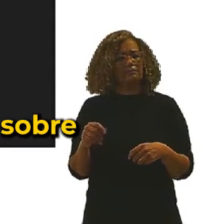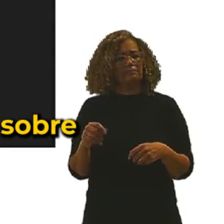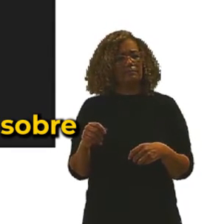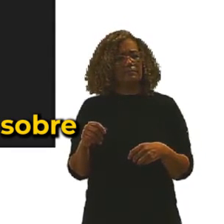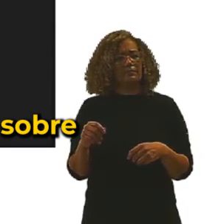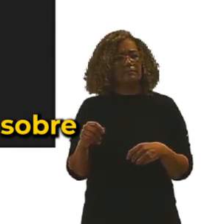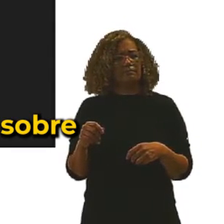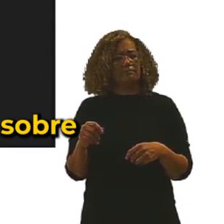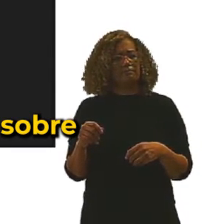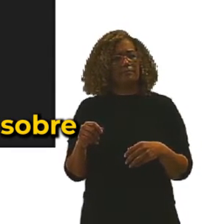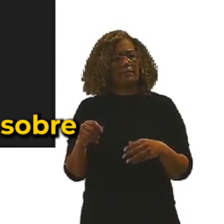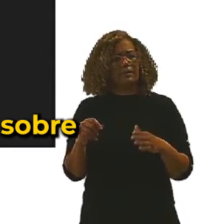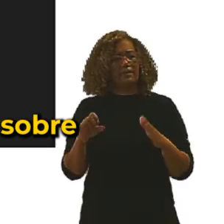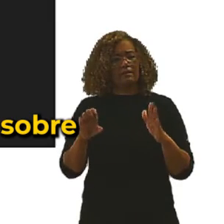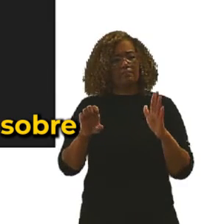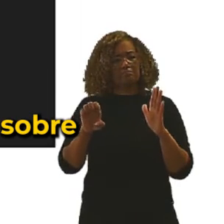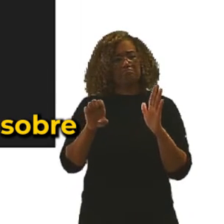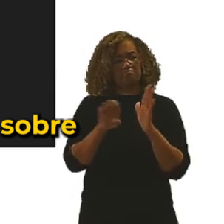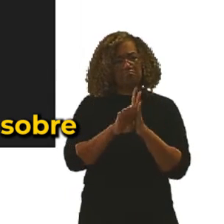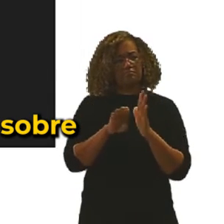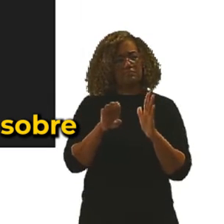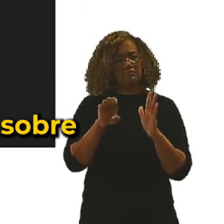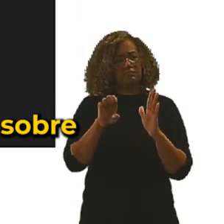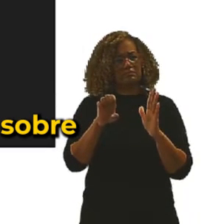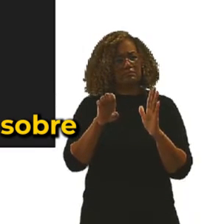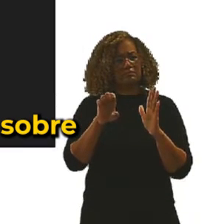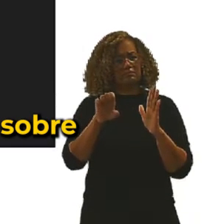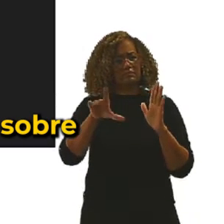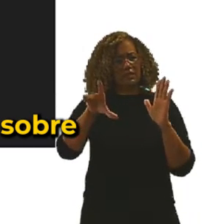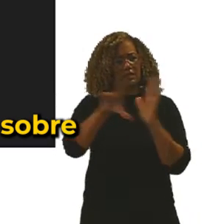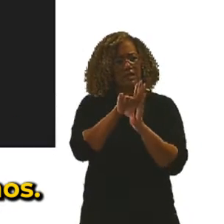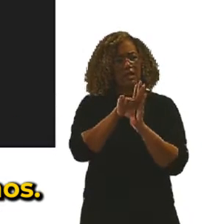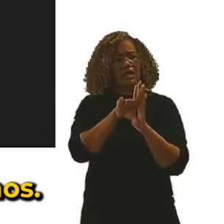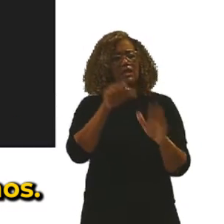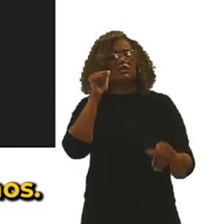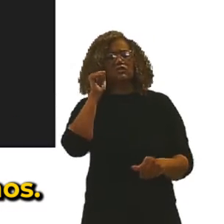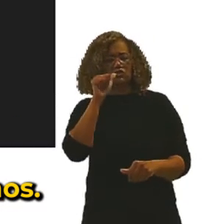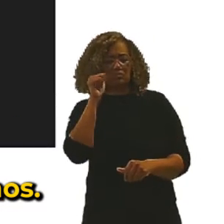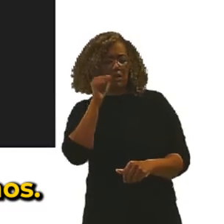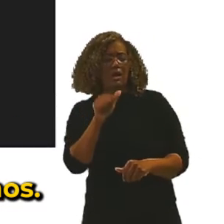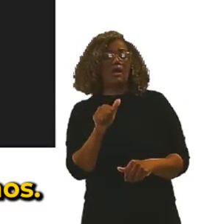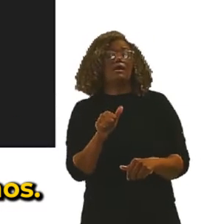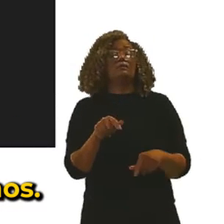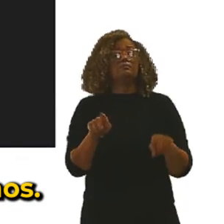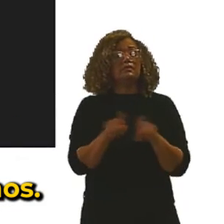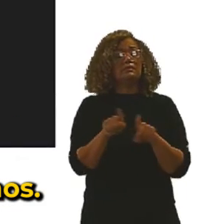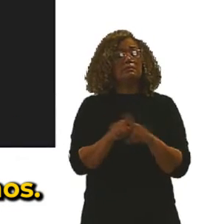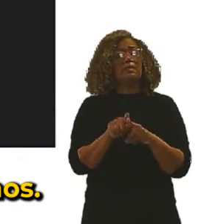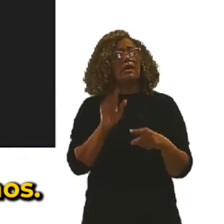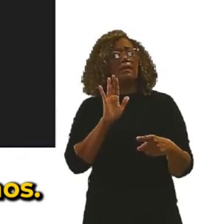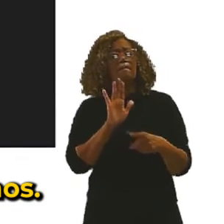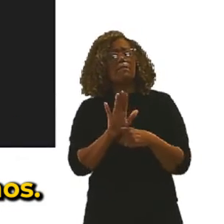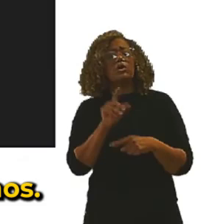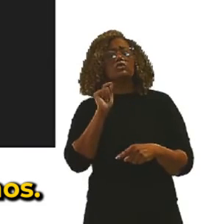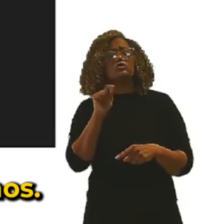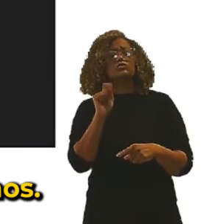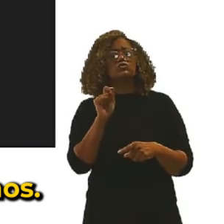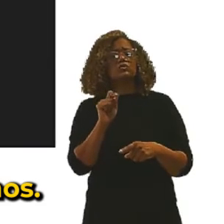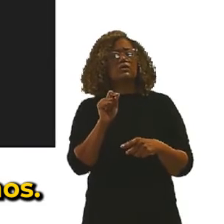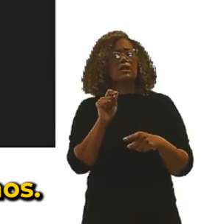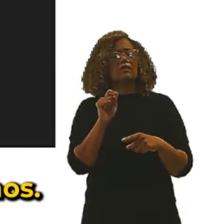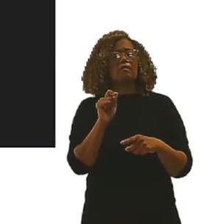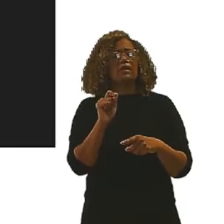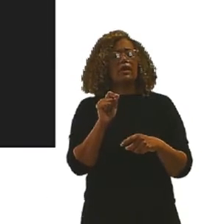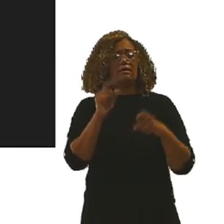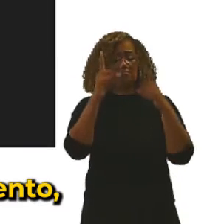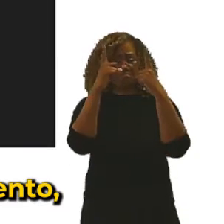nós temos especialmente os estudos sobre fatores de risco vinculados a parceiros íntimos, porque majoritariamente os feminicídios ocorrem por